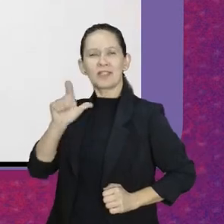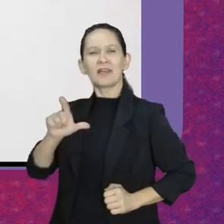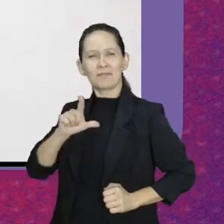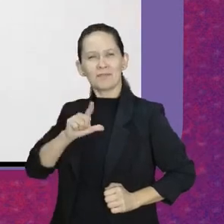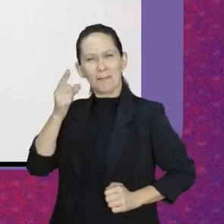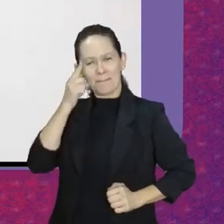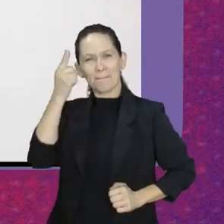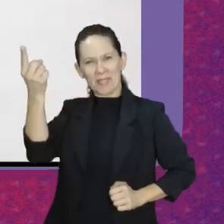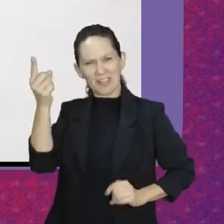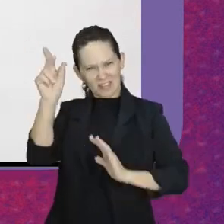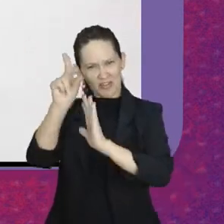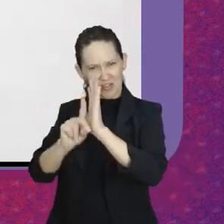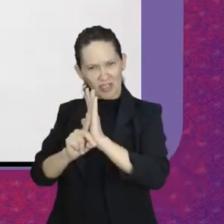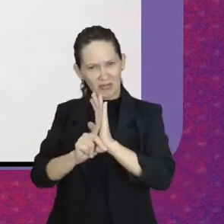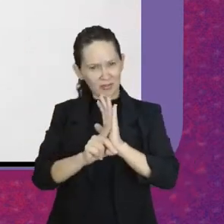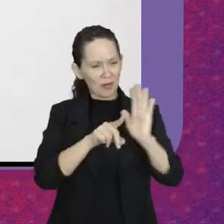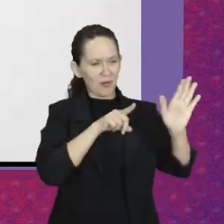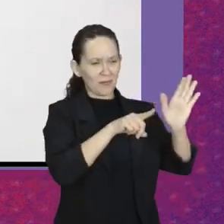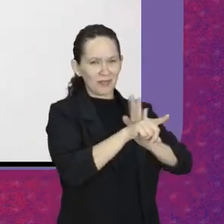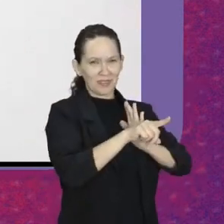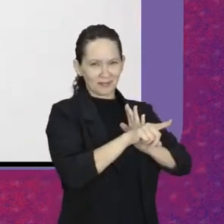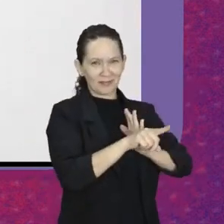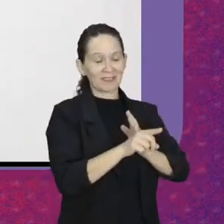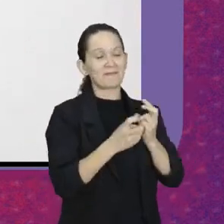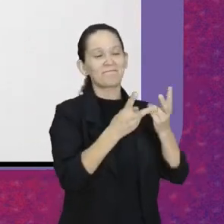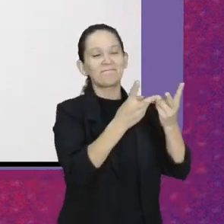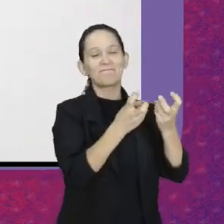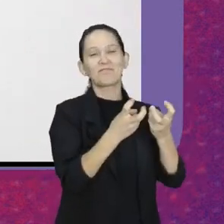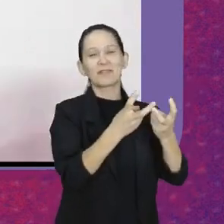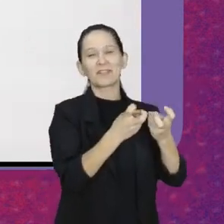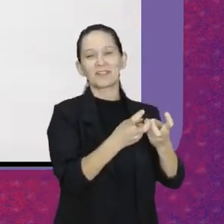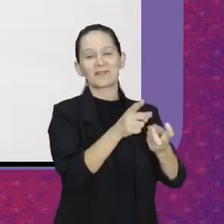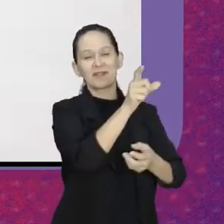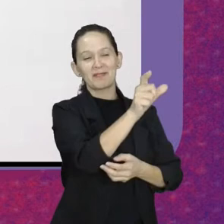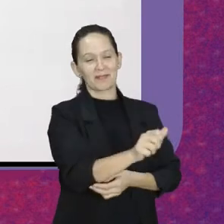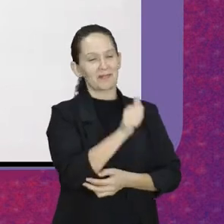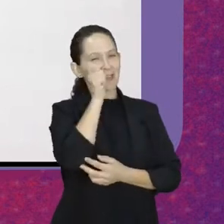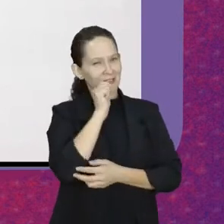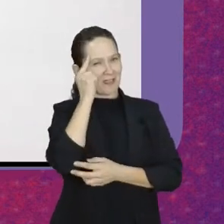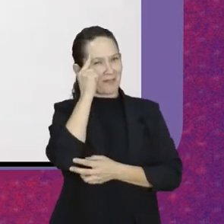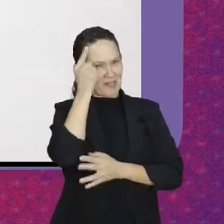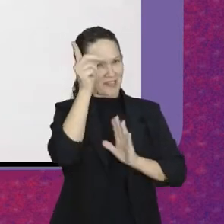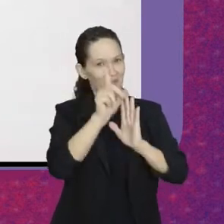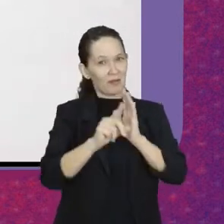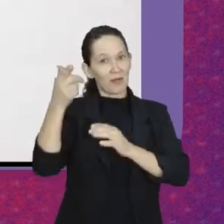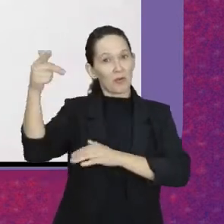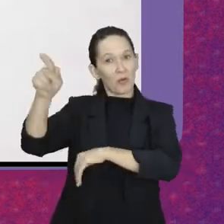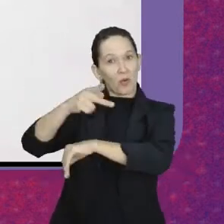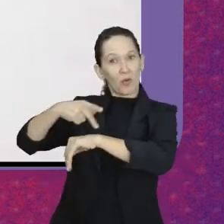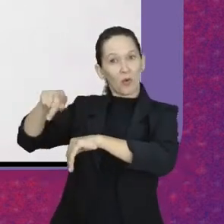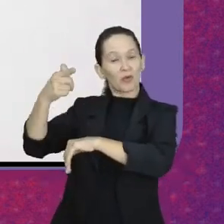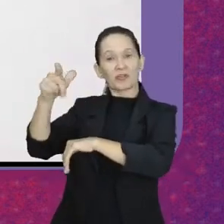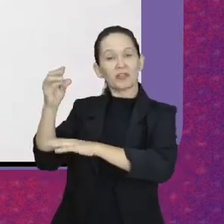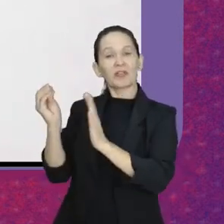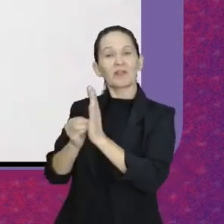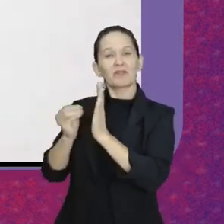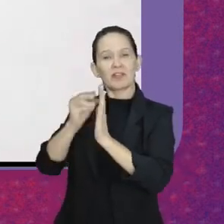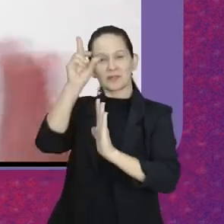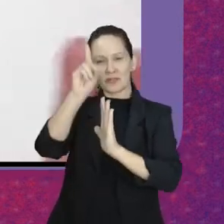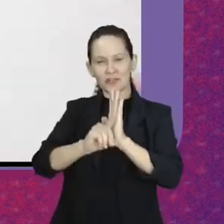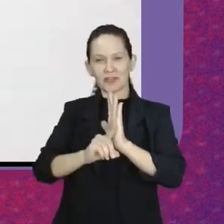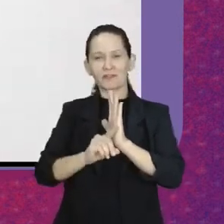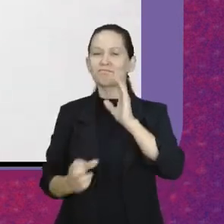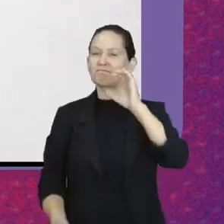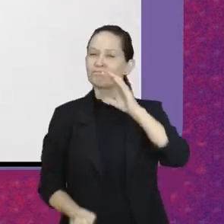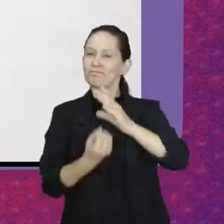creche como um direito. E realmente ele viu que pensava que nos outros países isso ainda não está consolidado, né? Essa